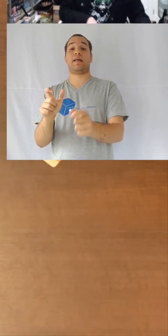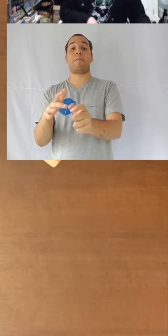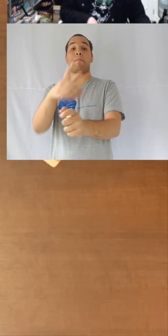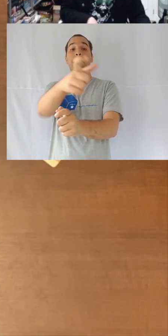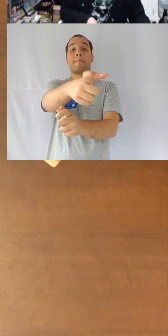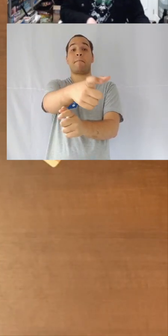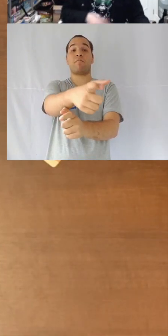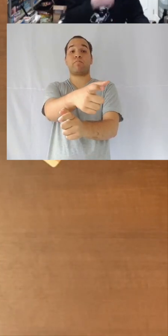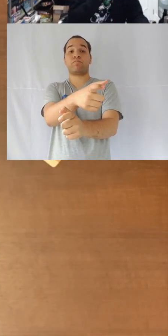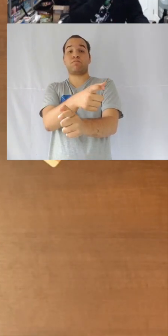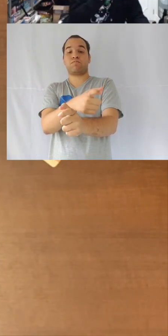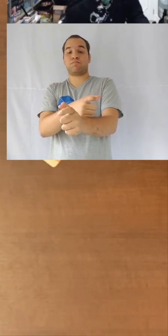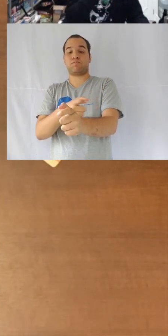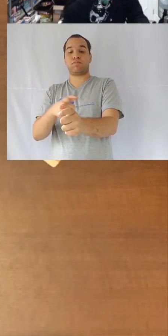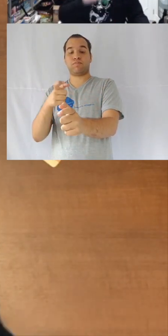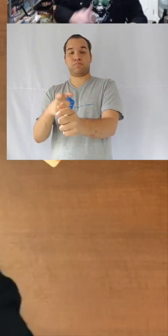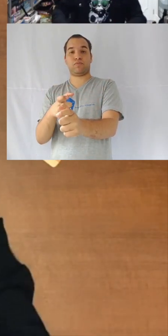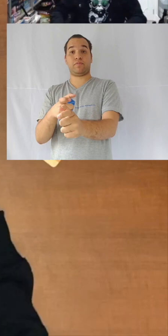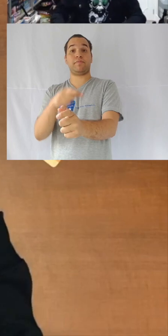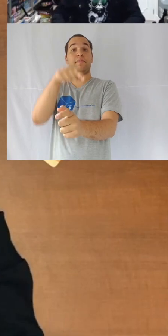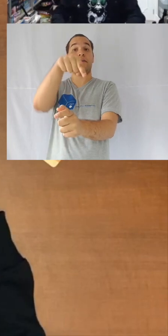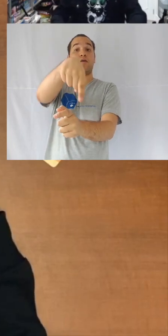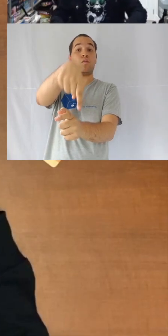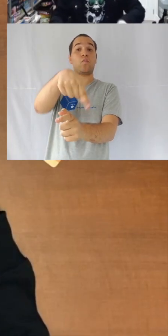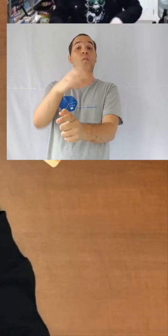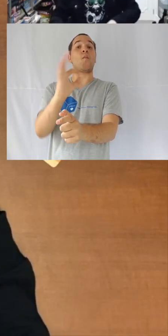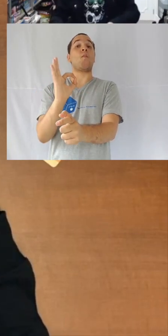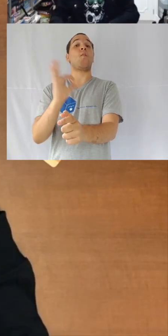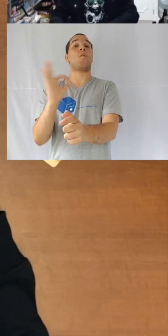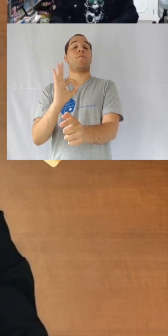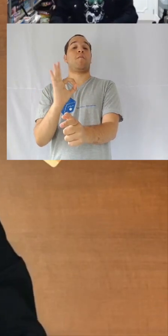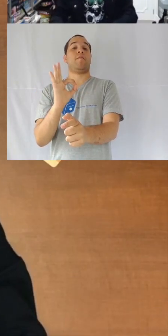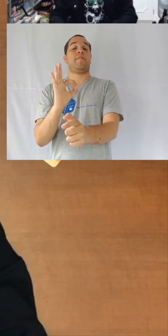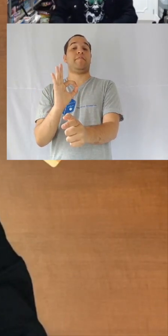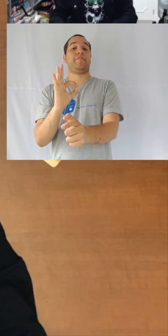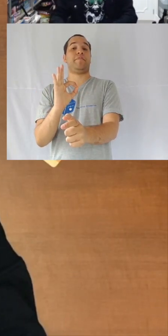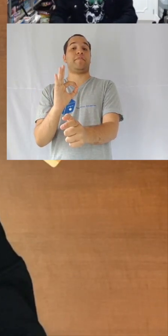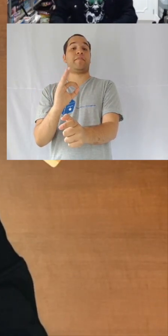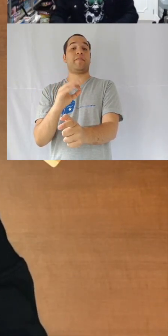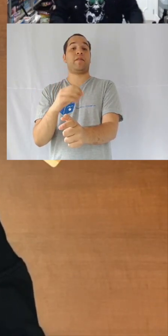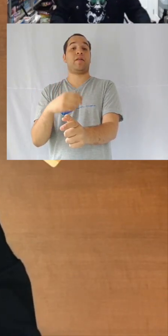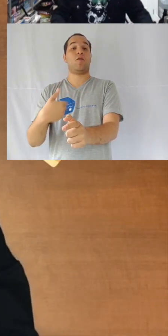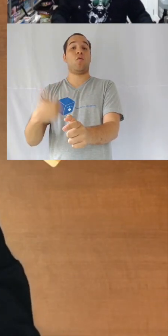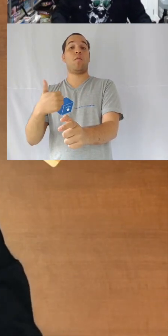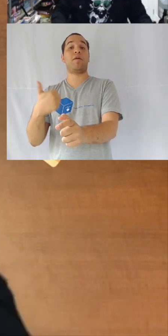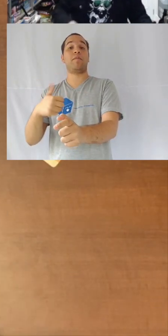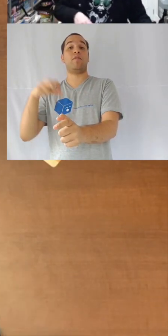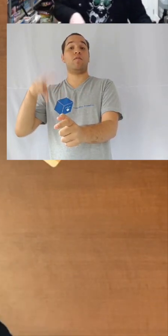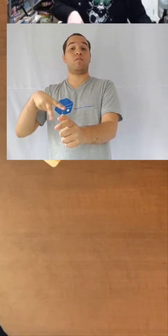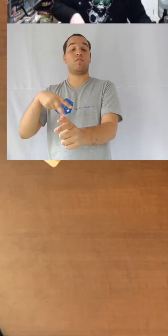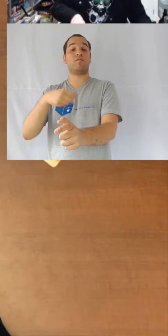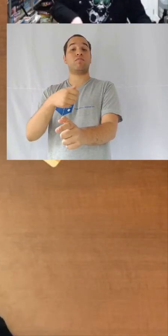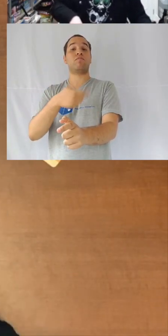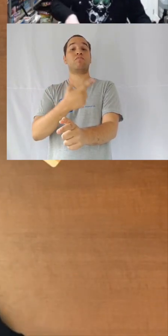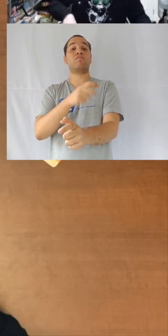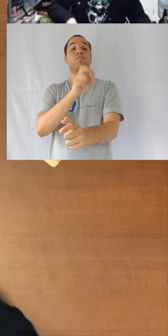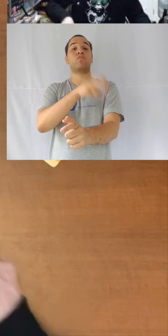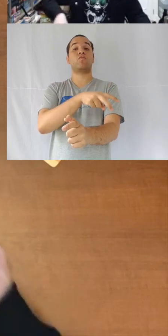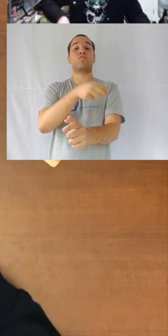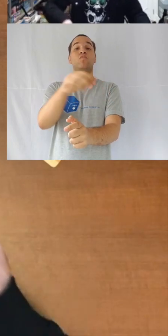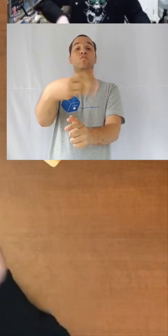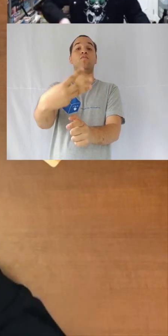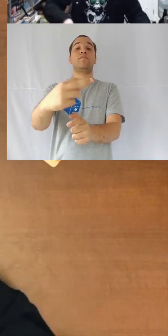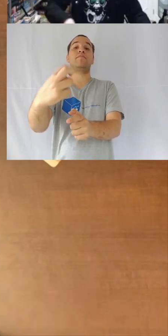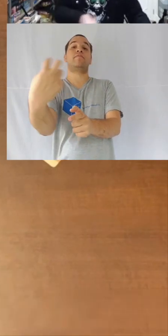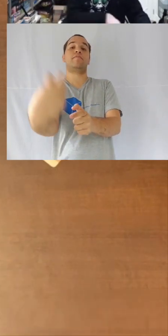Em três jogadores esse padrão seria assim, ok? E daí, o primeiro jogador